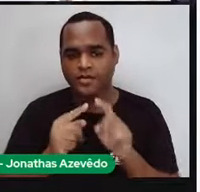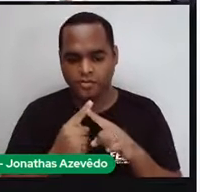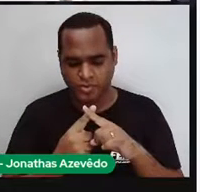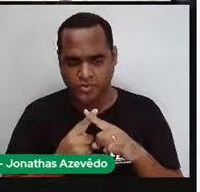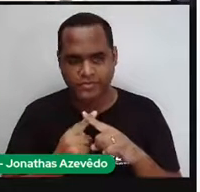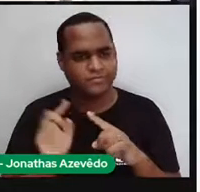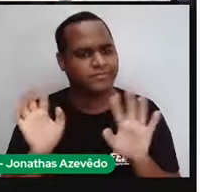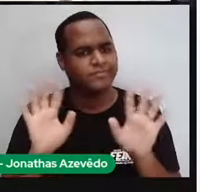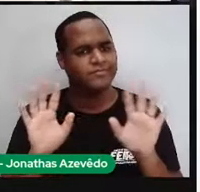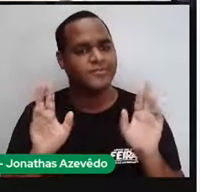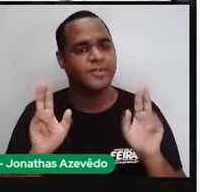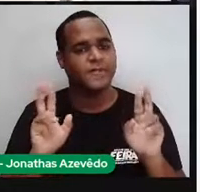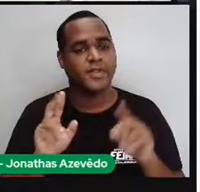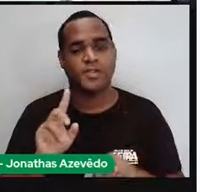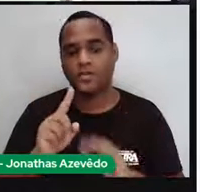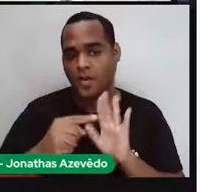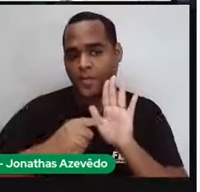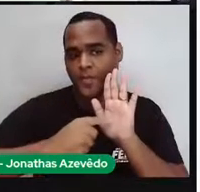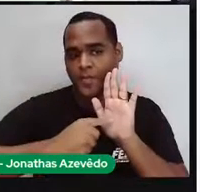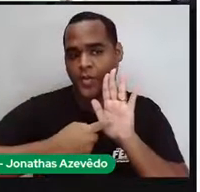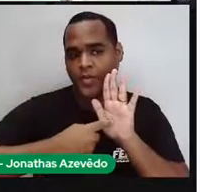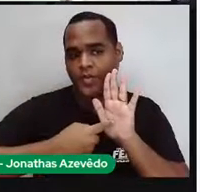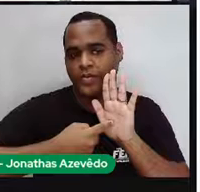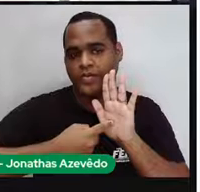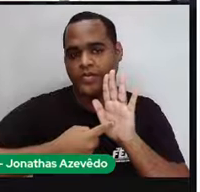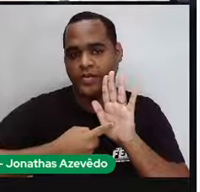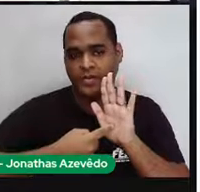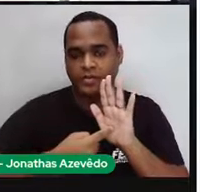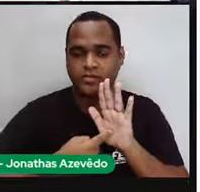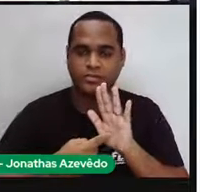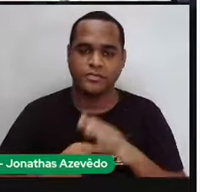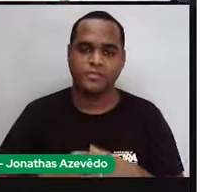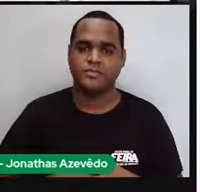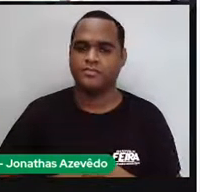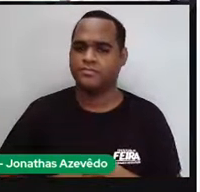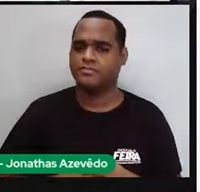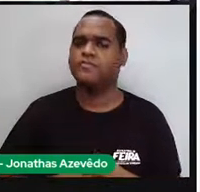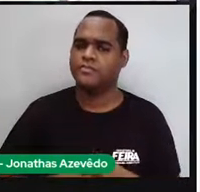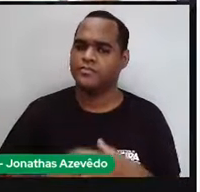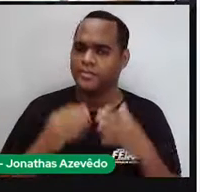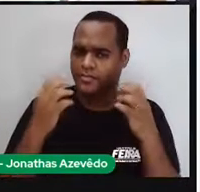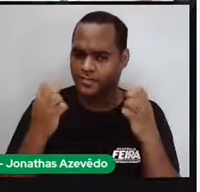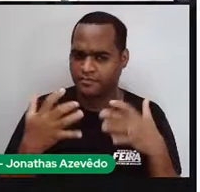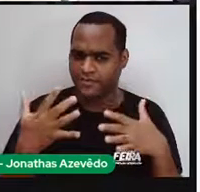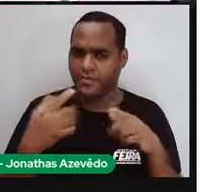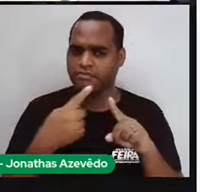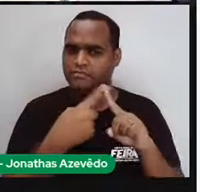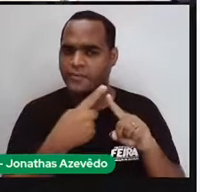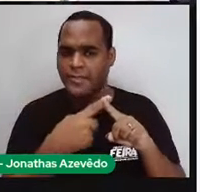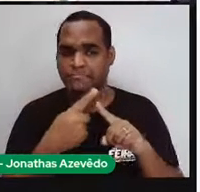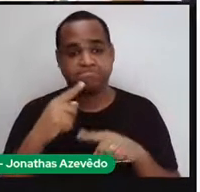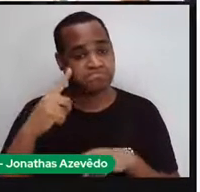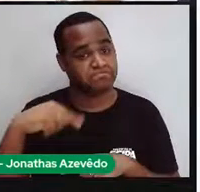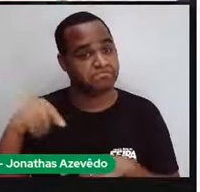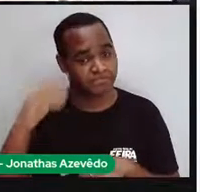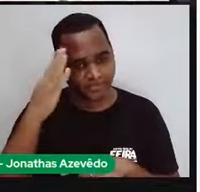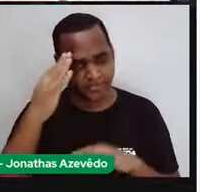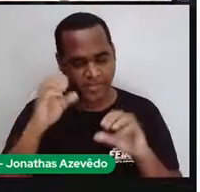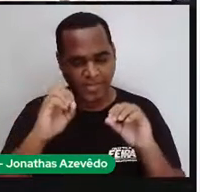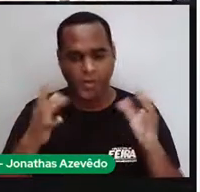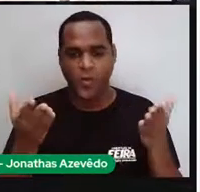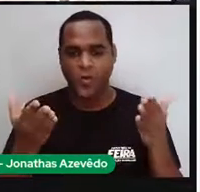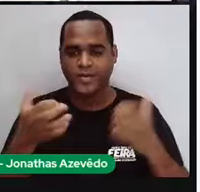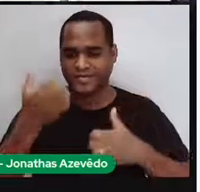xizinho dos do vezes a gente vai usar o pontinho e tem uma explicação porque mas aqui pressa aula